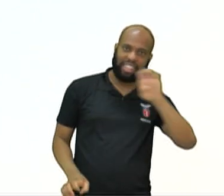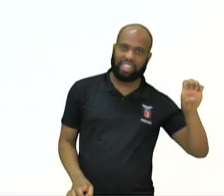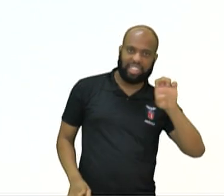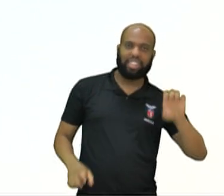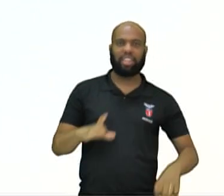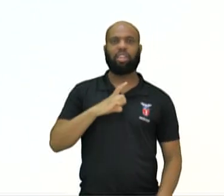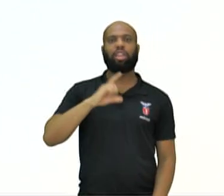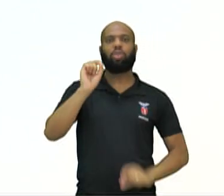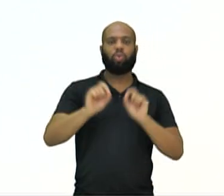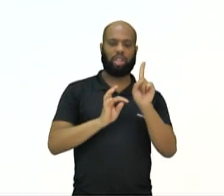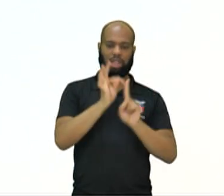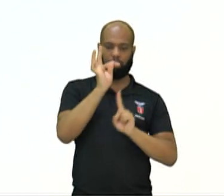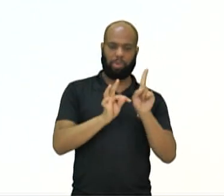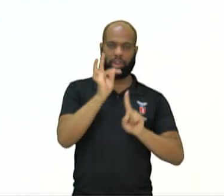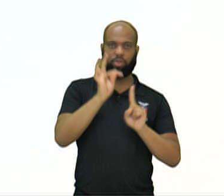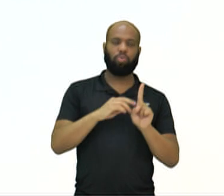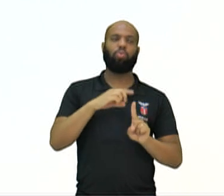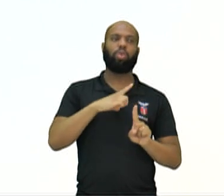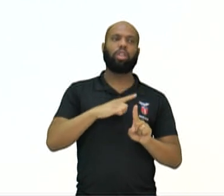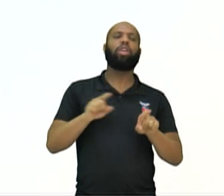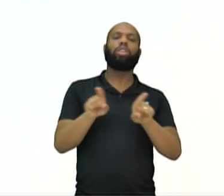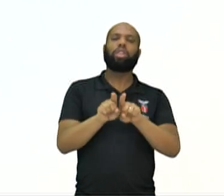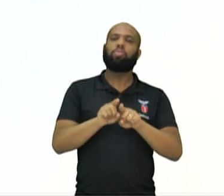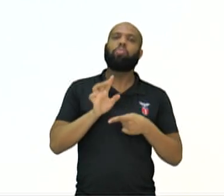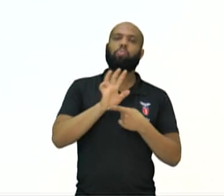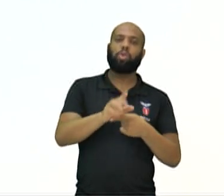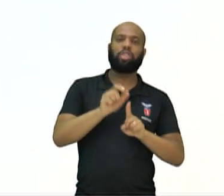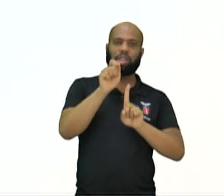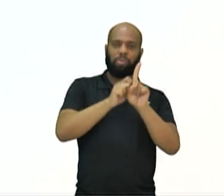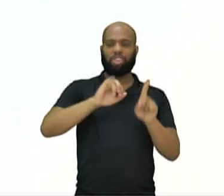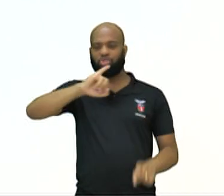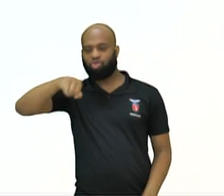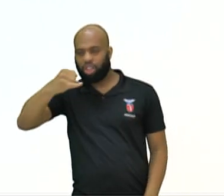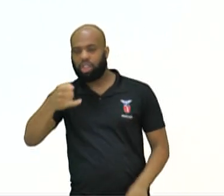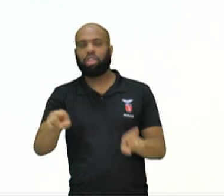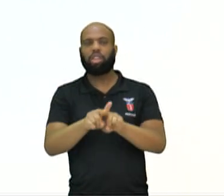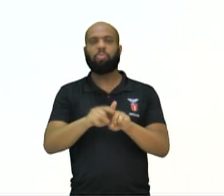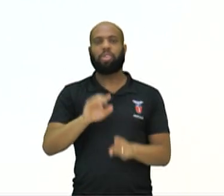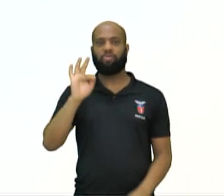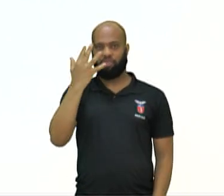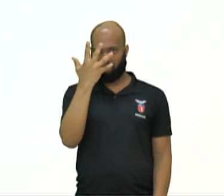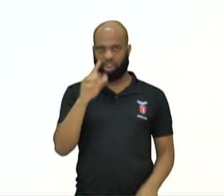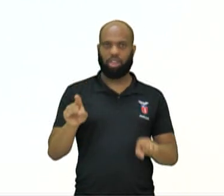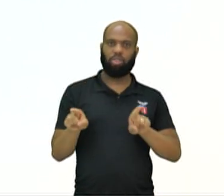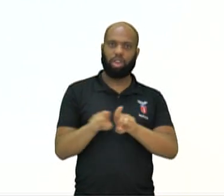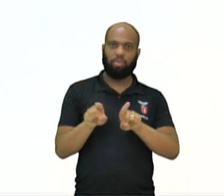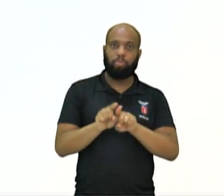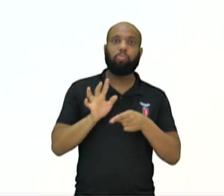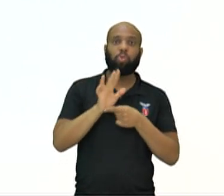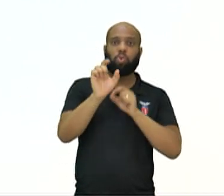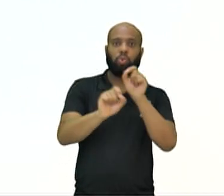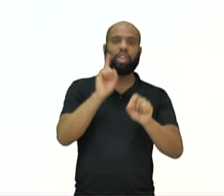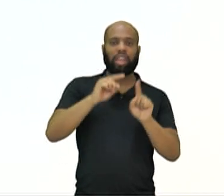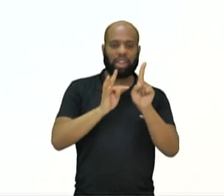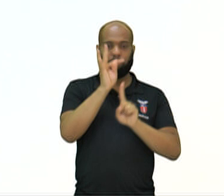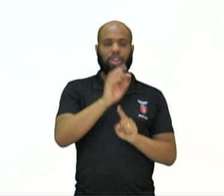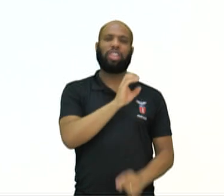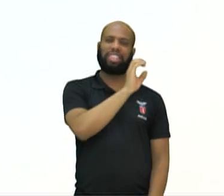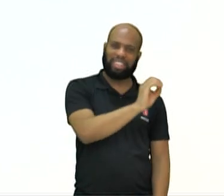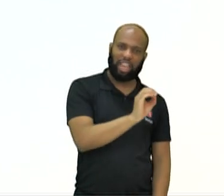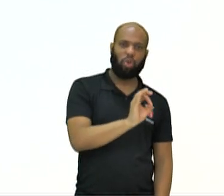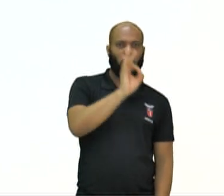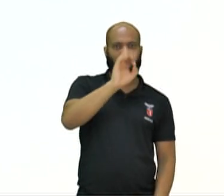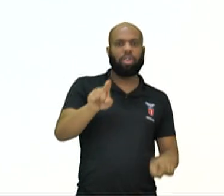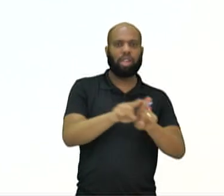a temperatura. E do lado esquerdo, inclusive, no mês de janeiro, mês de fevereiro, as temperaturas aqui, 0 graus,